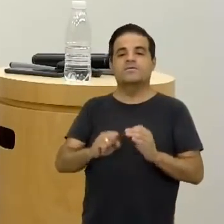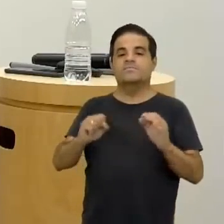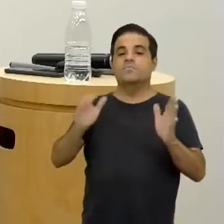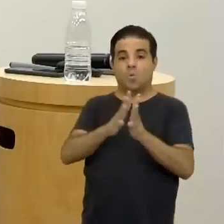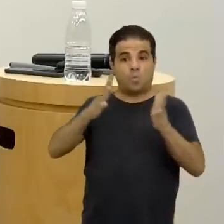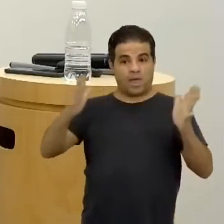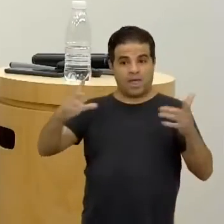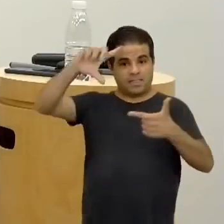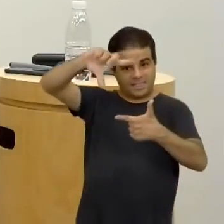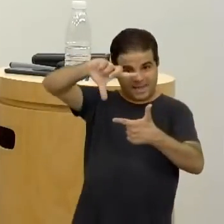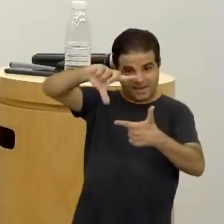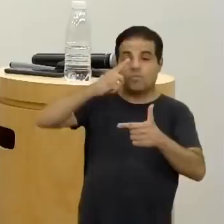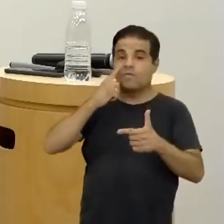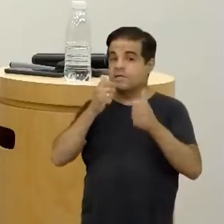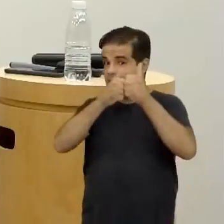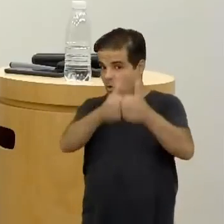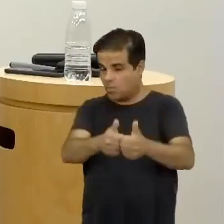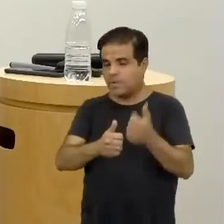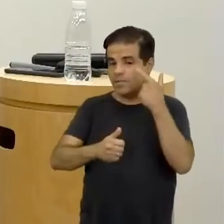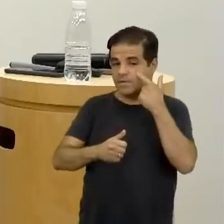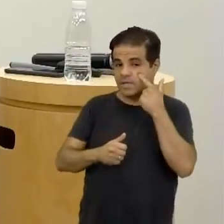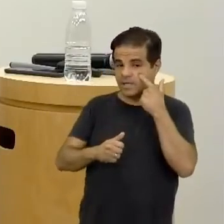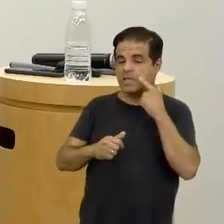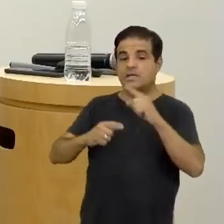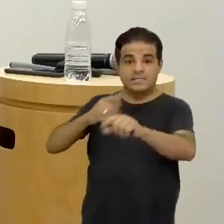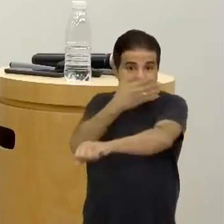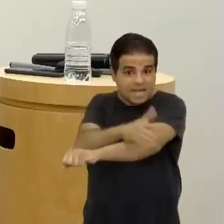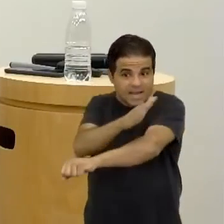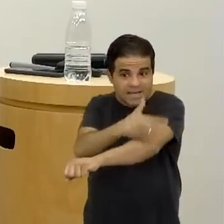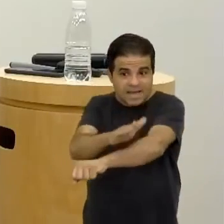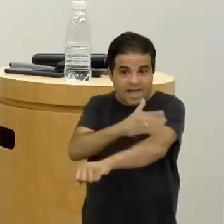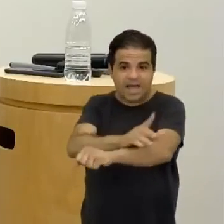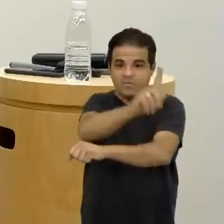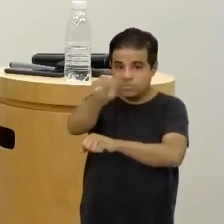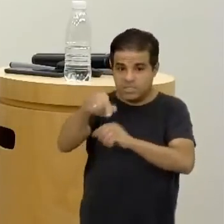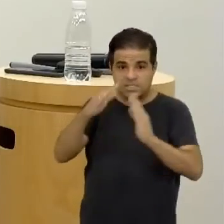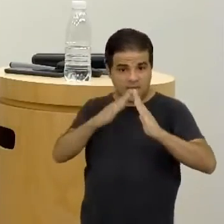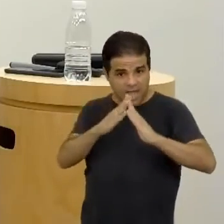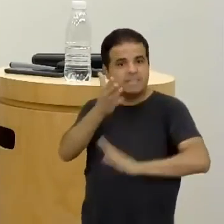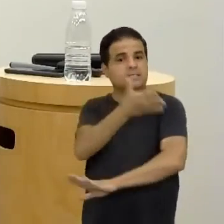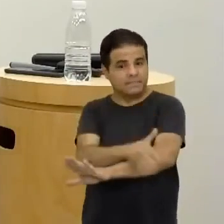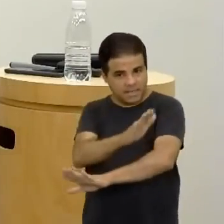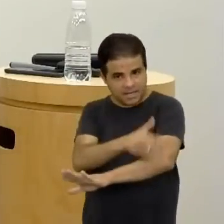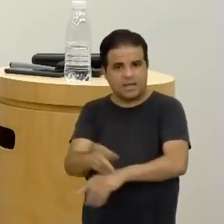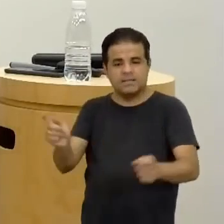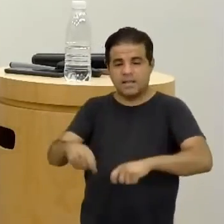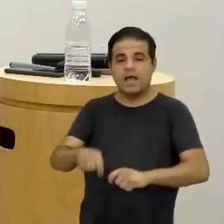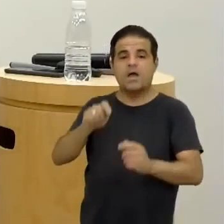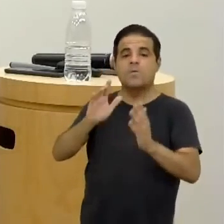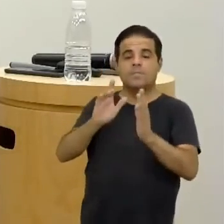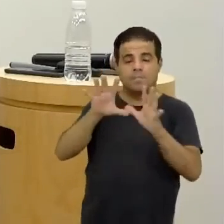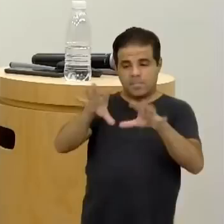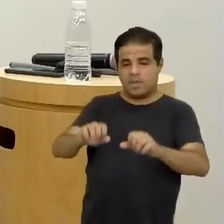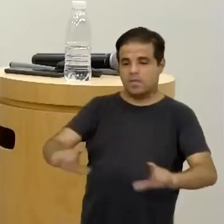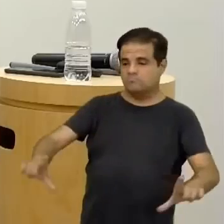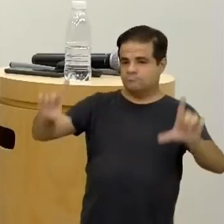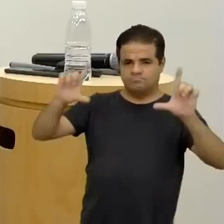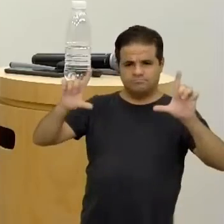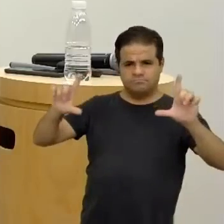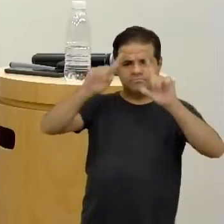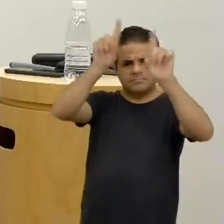Quadradão como vai ser vocês Acompanha comigo ó vocês tem que treinar sozinho sozinhos em casa depois peguei o quadradão